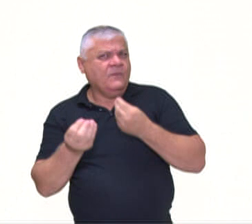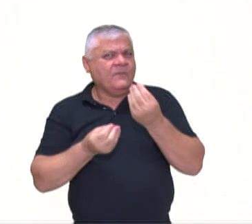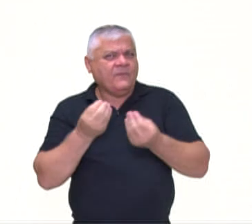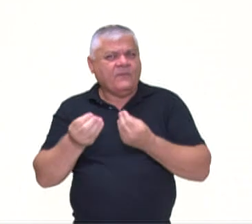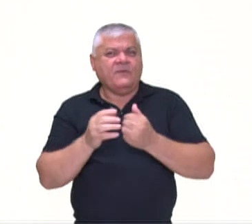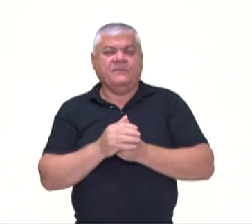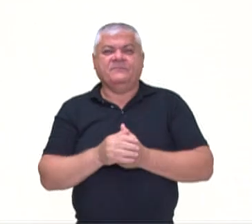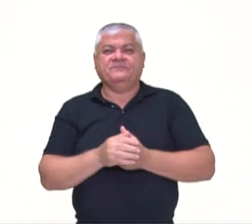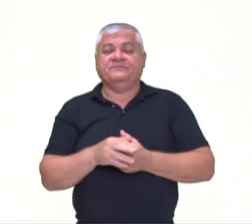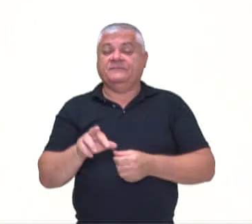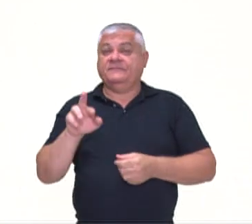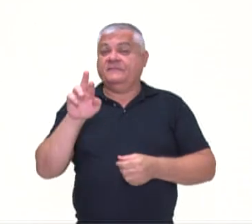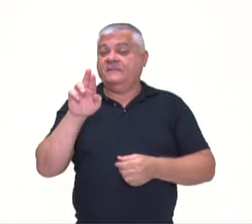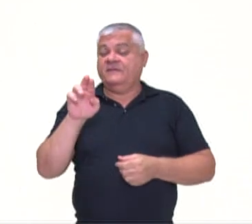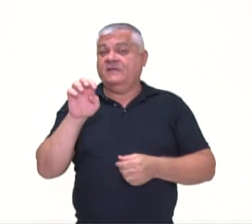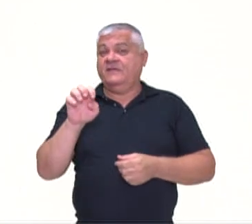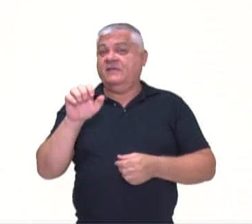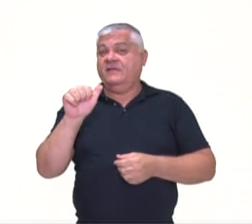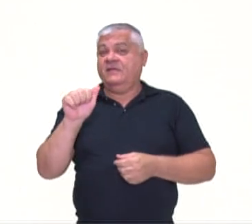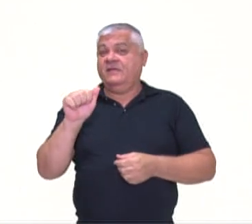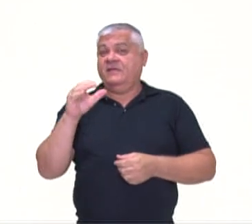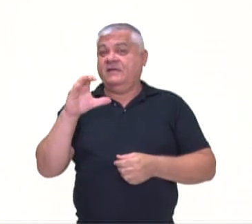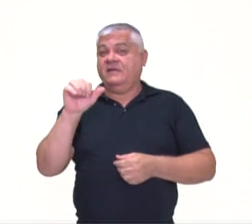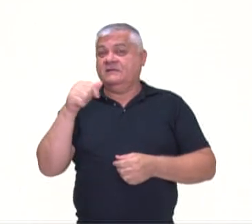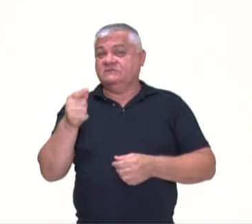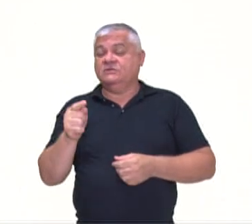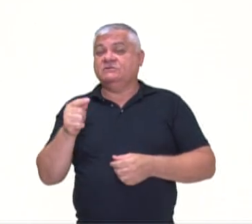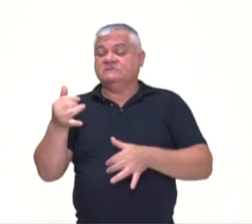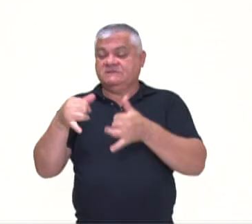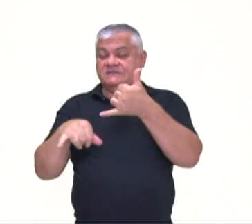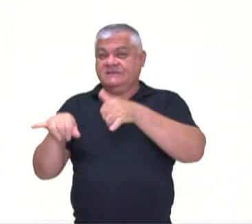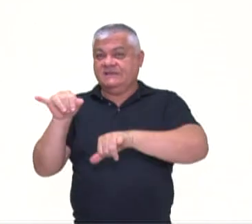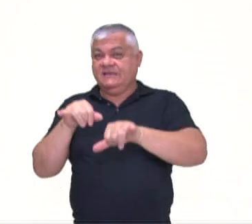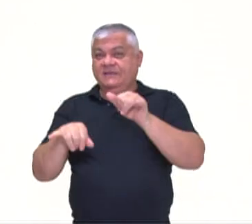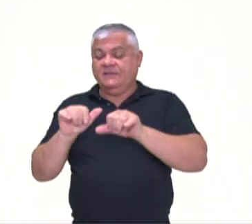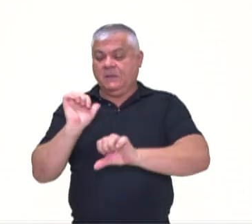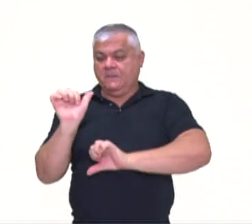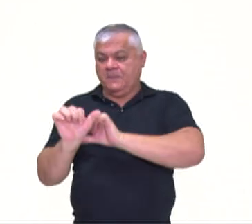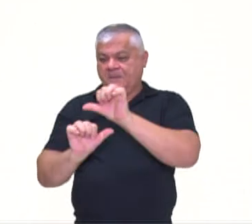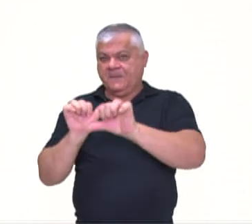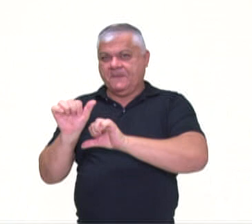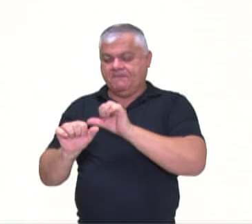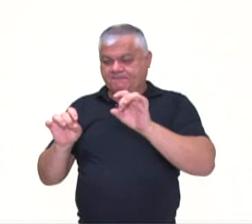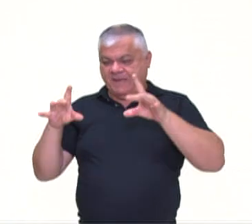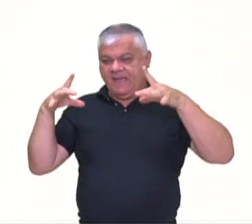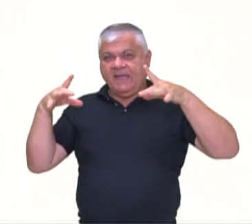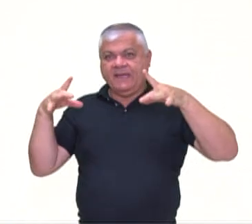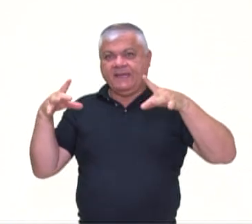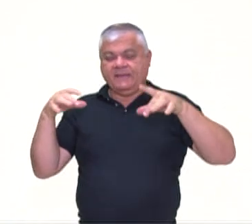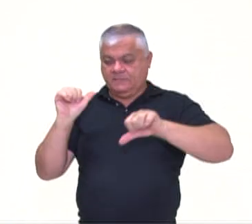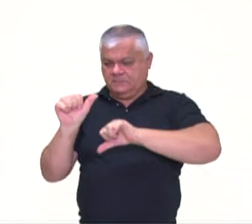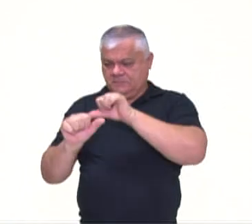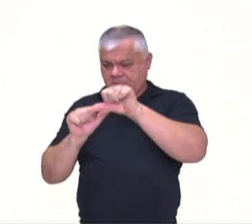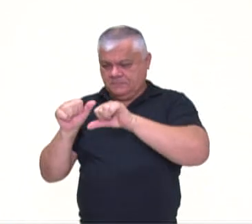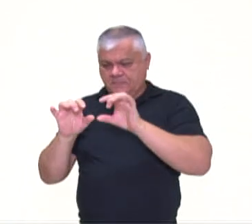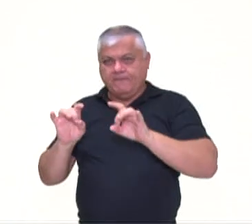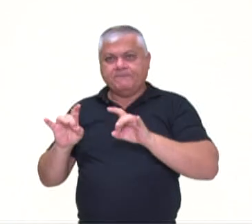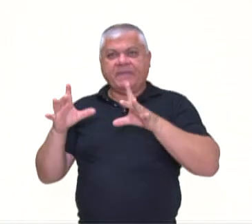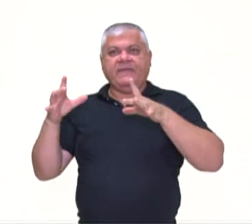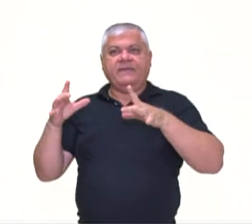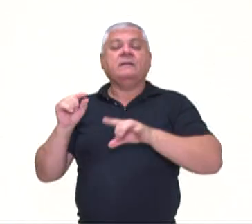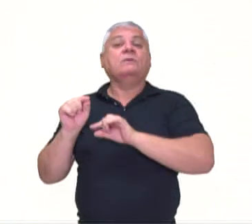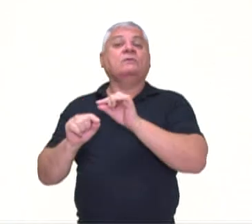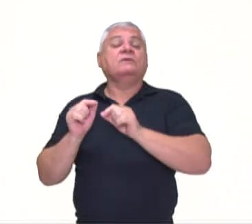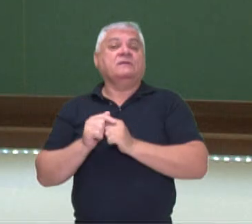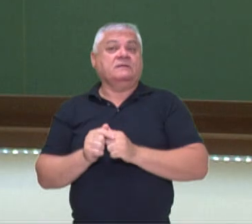em reações químicas, vem a ser o quê? São transformações da matéria. Então, eu parto sempre